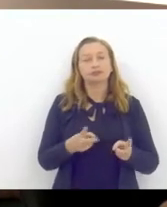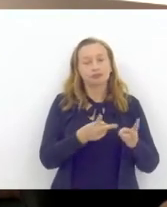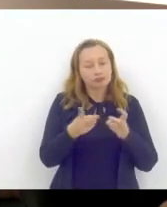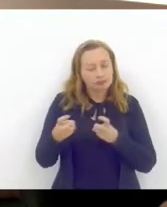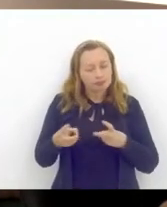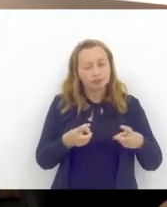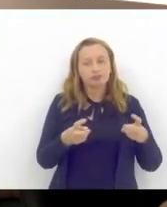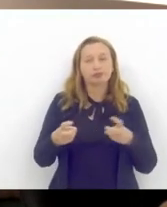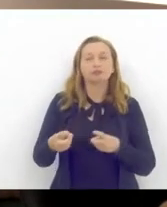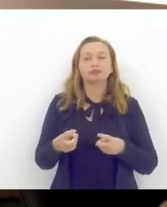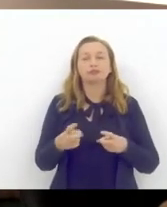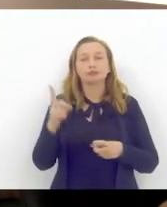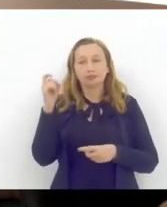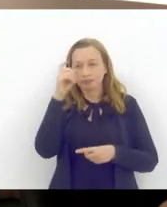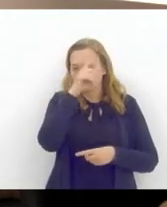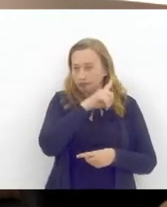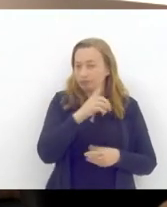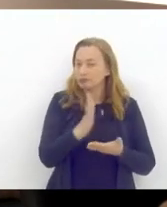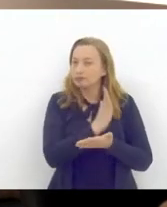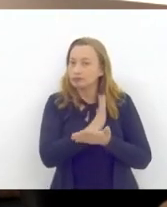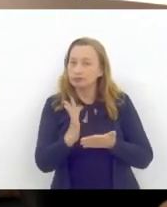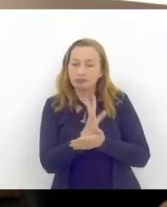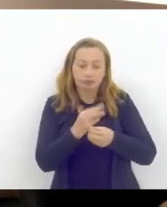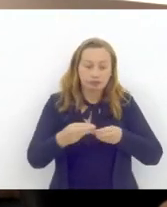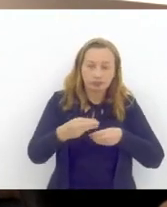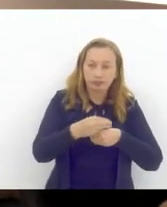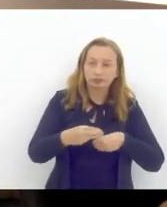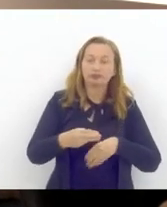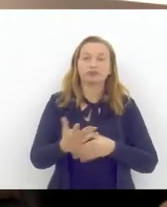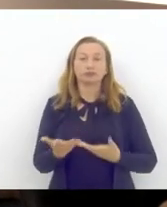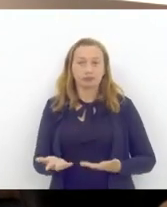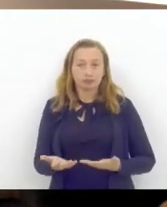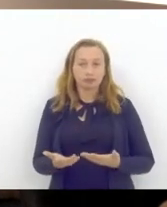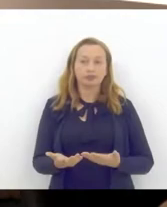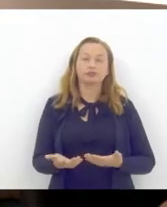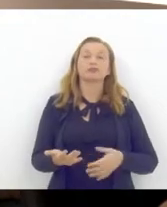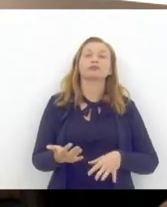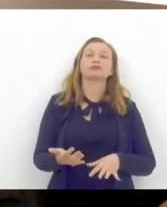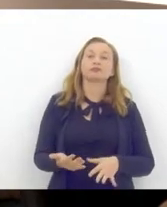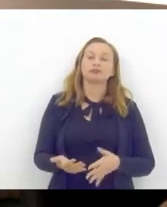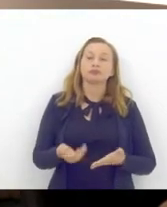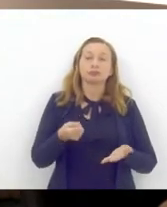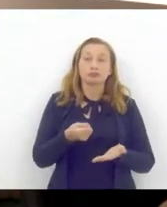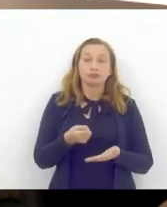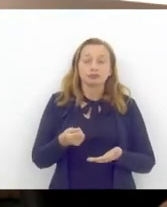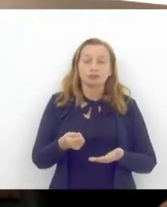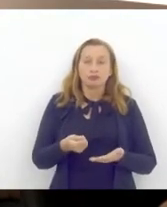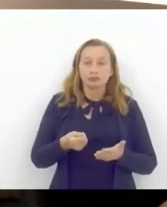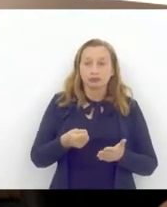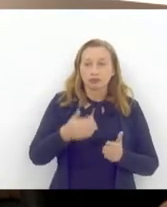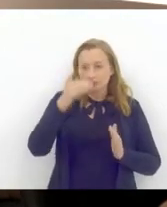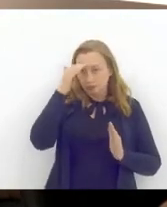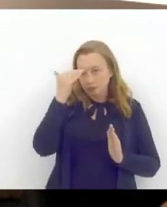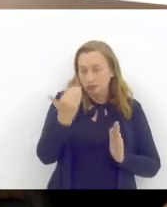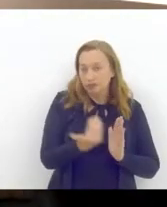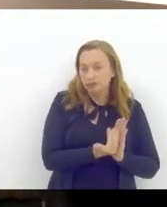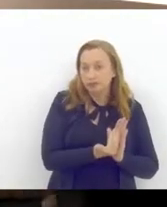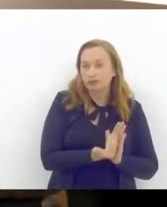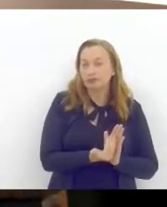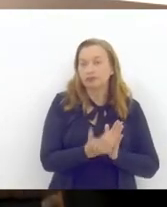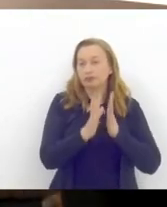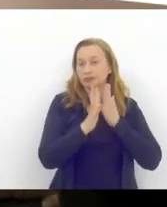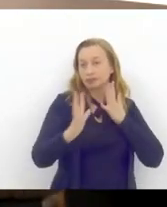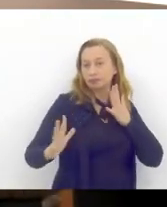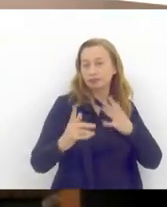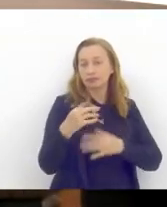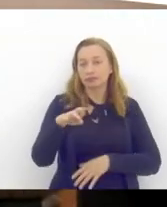verificado, né, as dificuldades para o município do Rio de Janeiro cumprir algumas de suas missões condicionais, com filas em creches de 20 ou